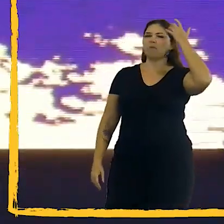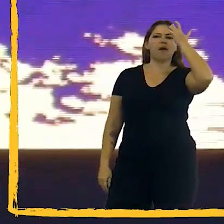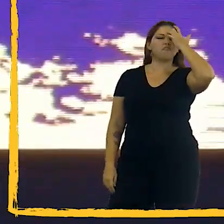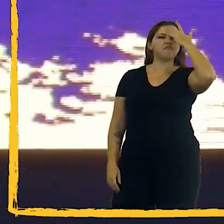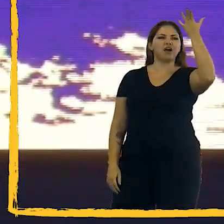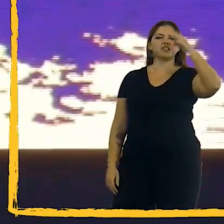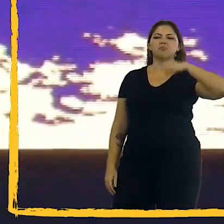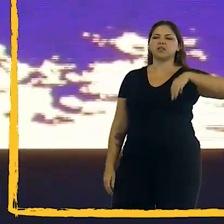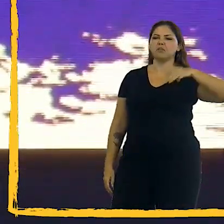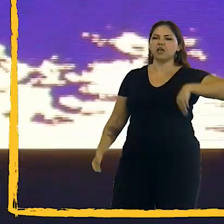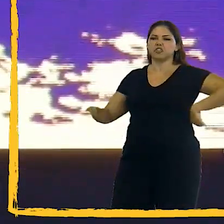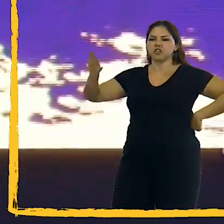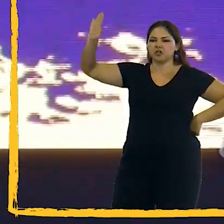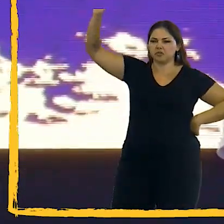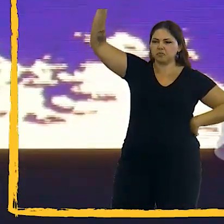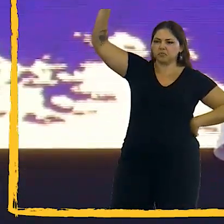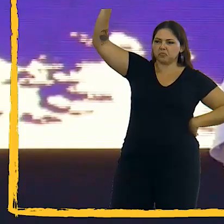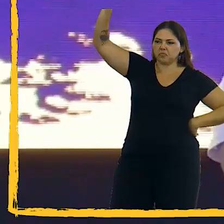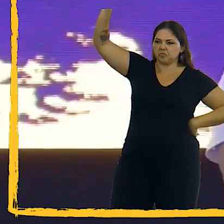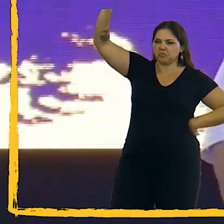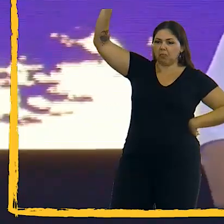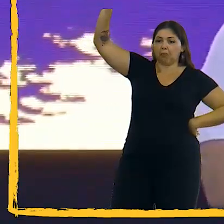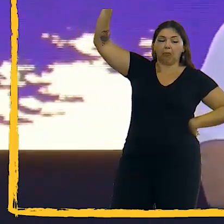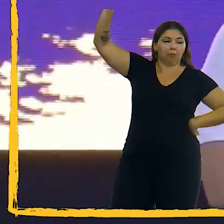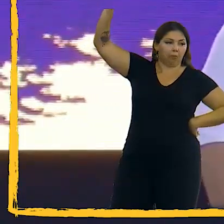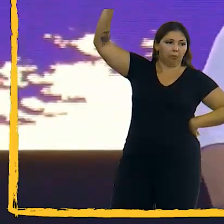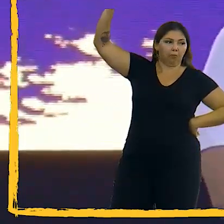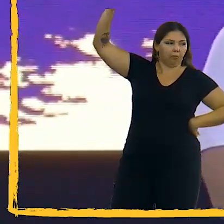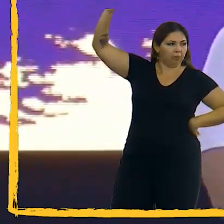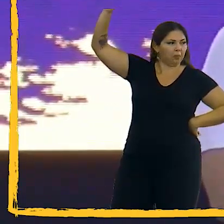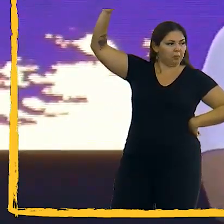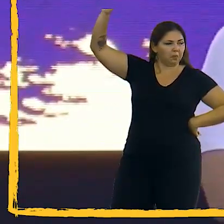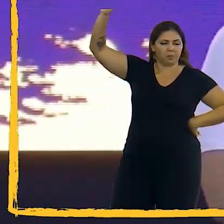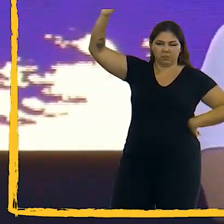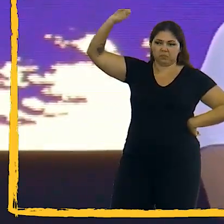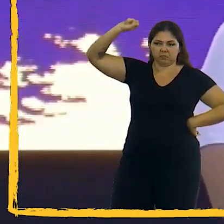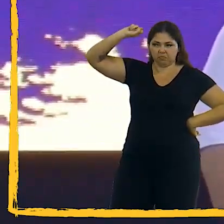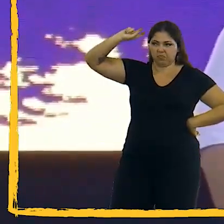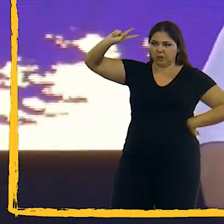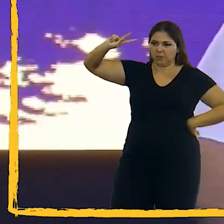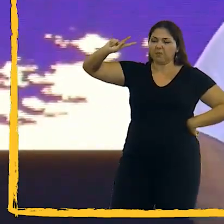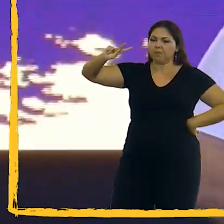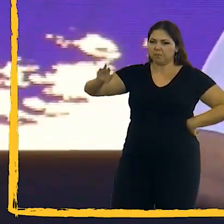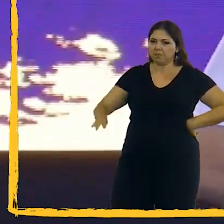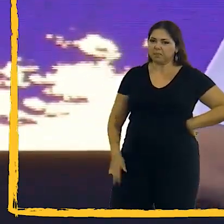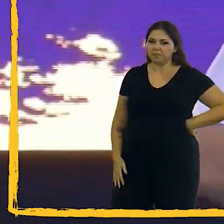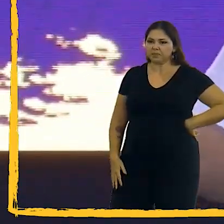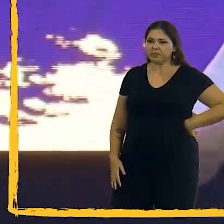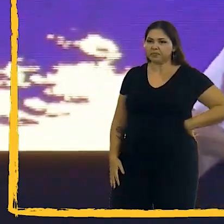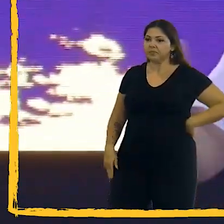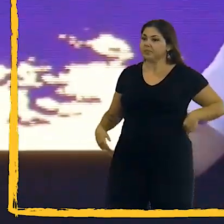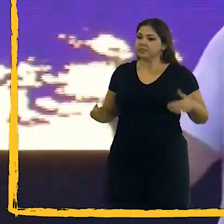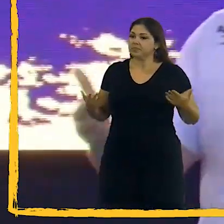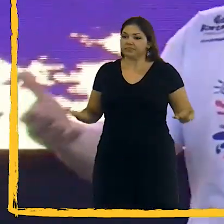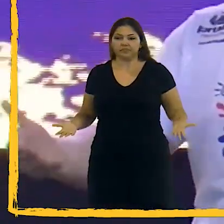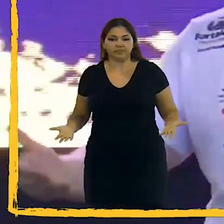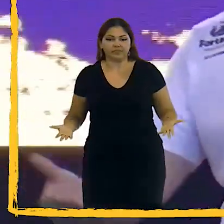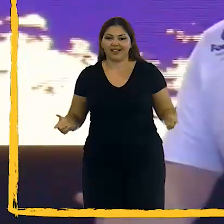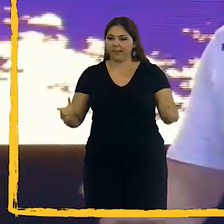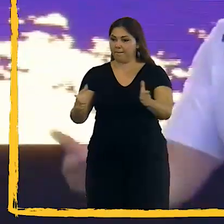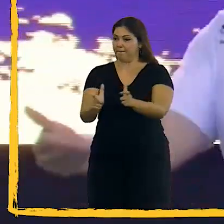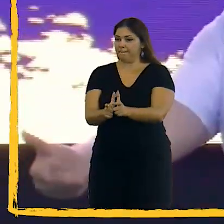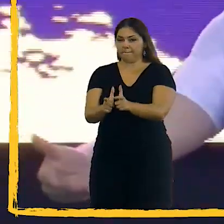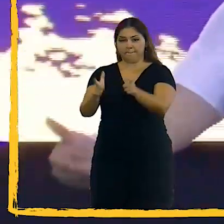com matemática show Massa galera a grande massa de